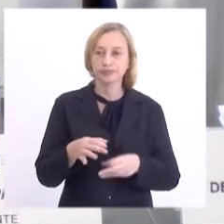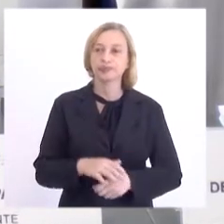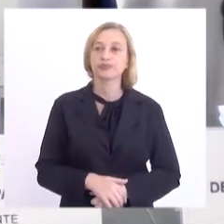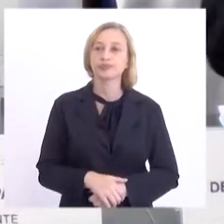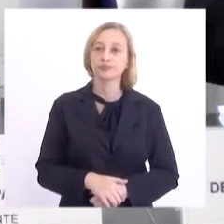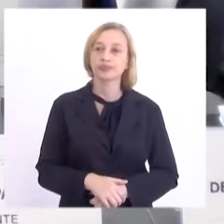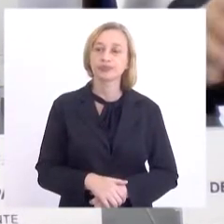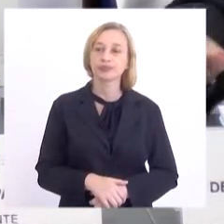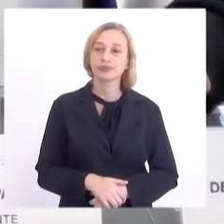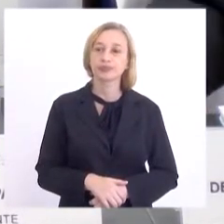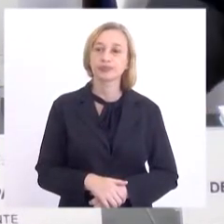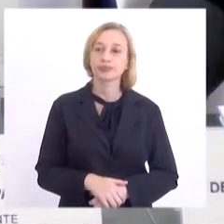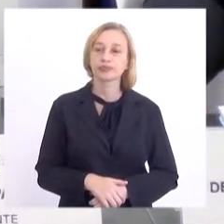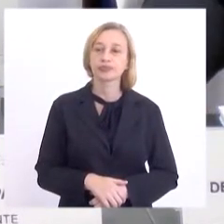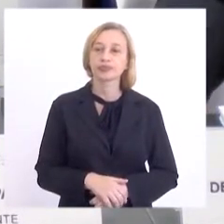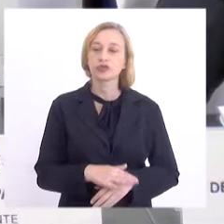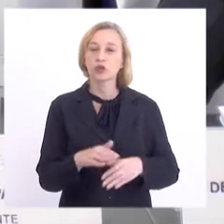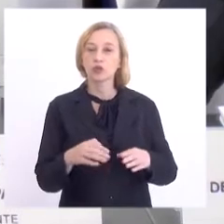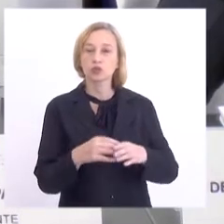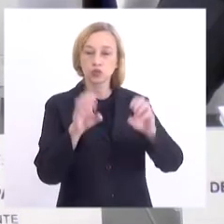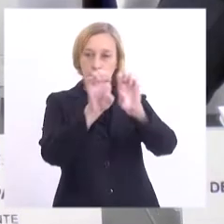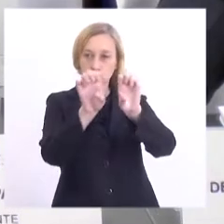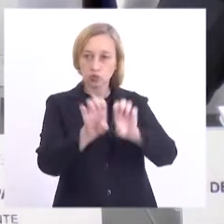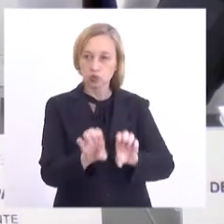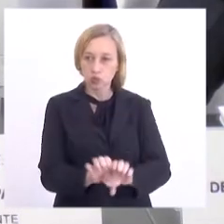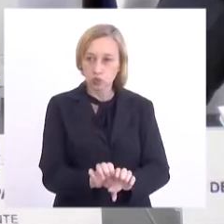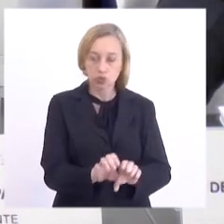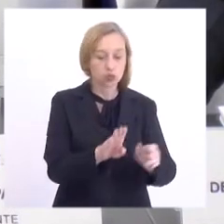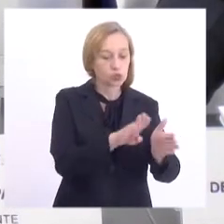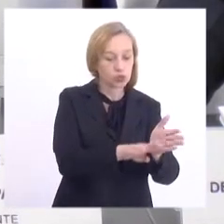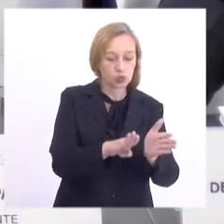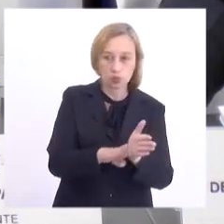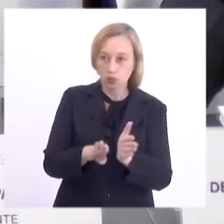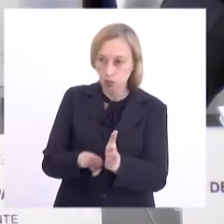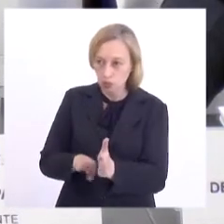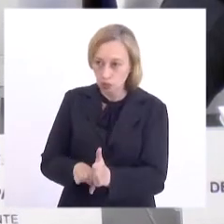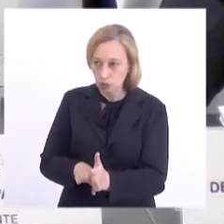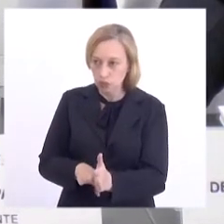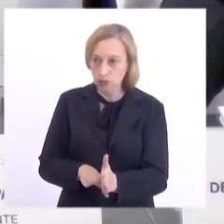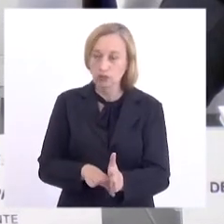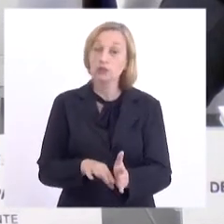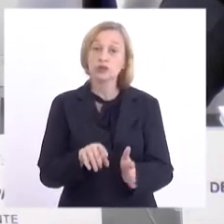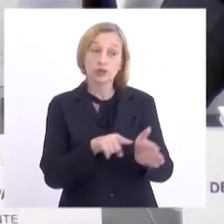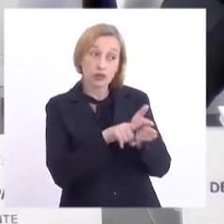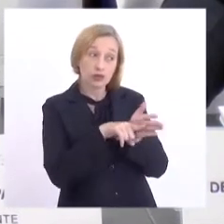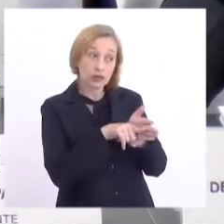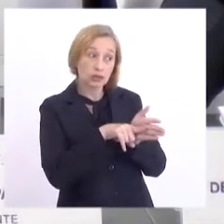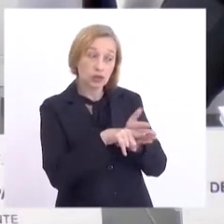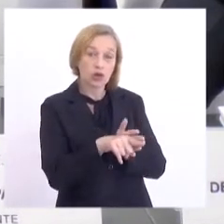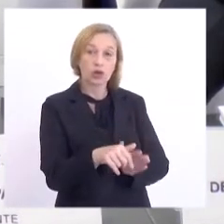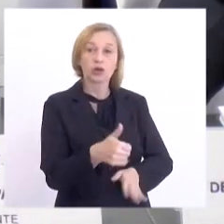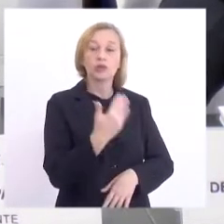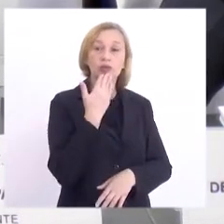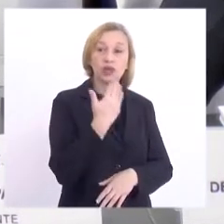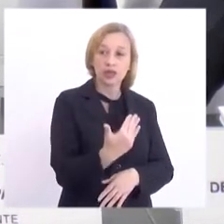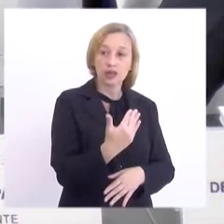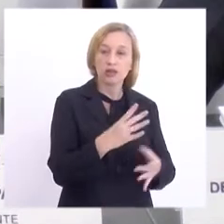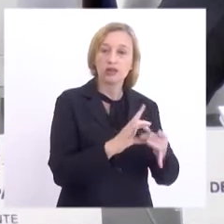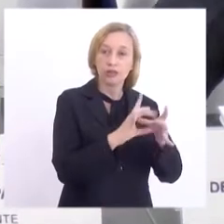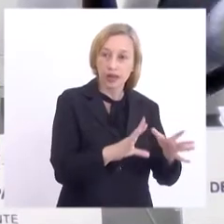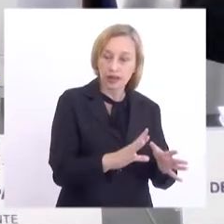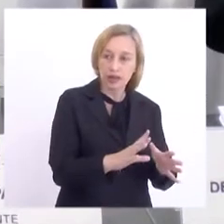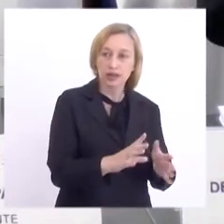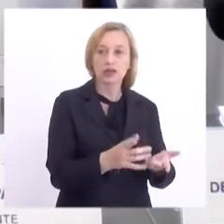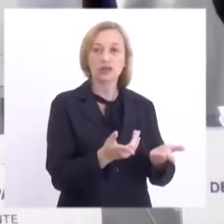que ai todas as estruturas que eu não gastar que vai examinar o primeiro o pedido de liberação para